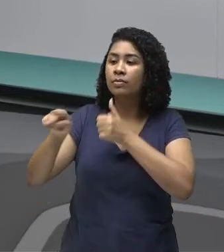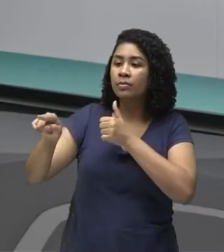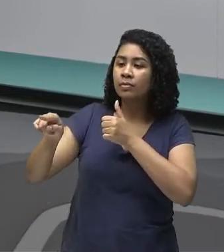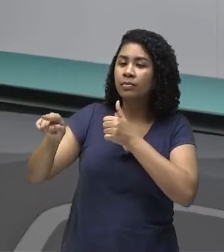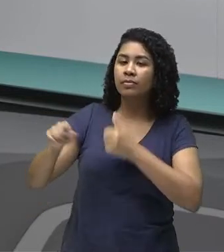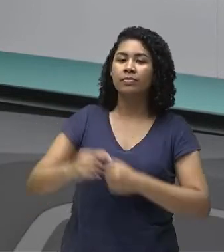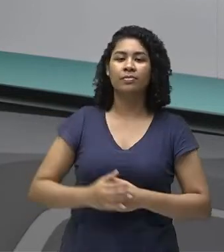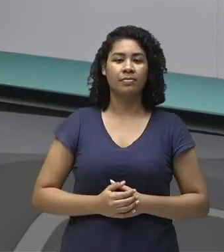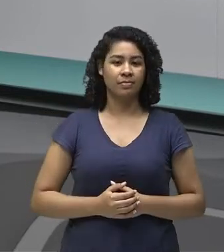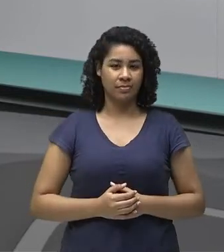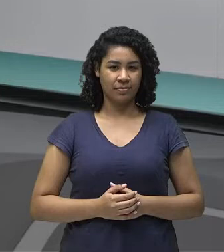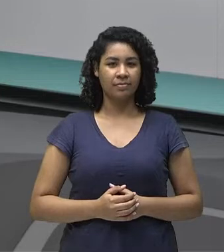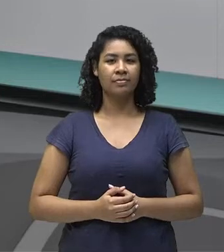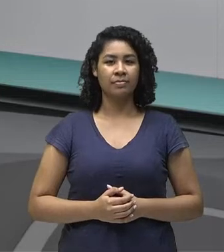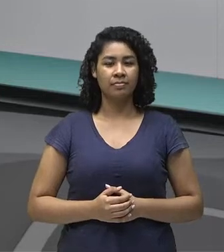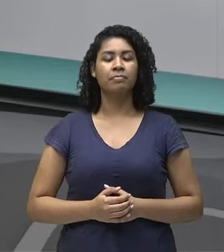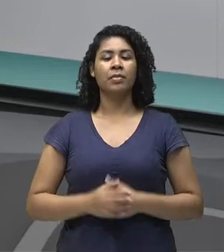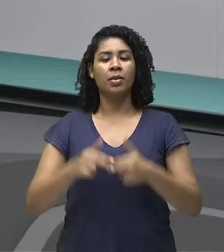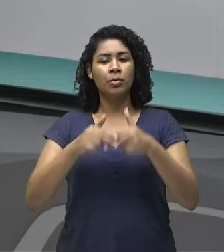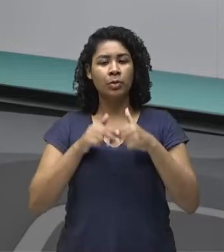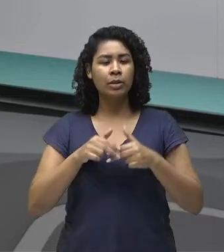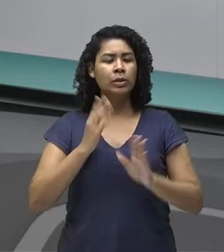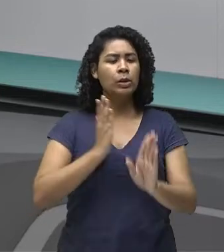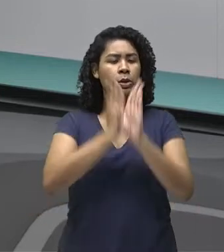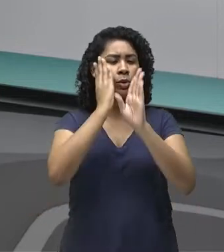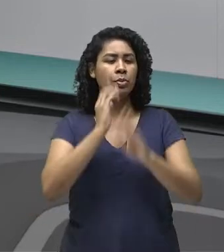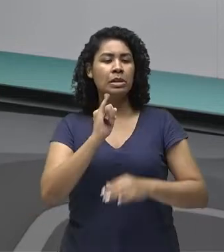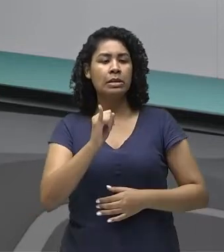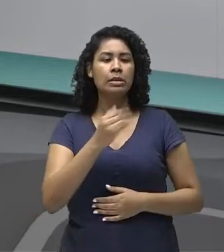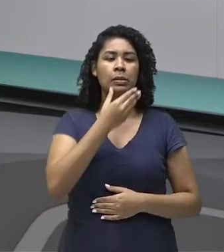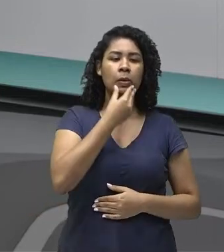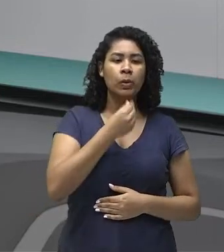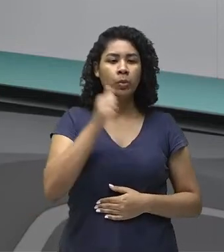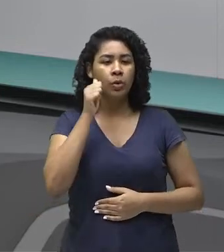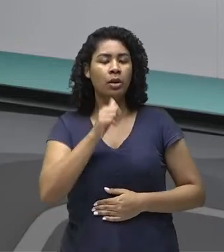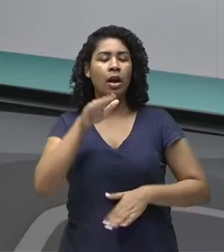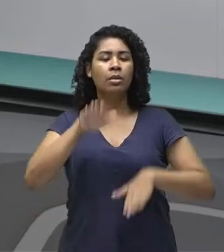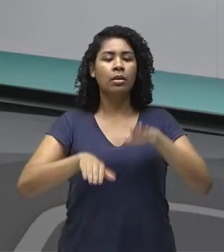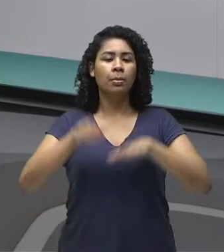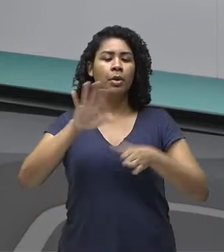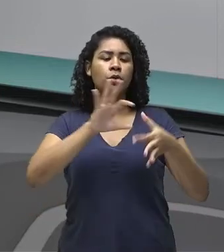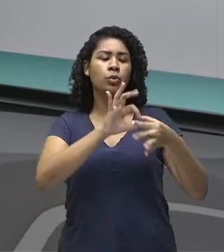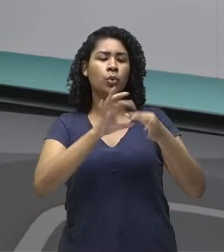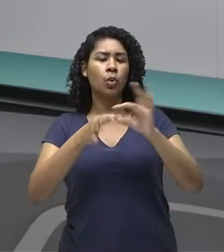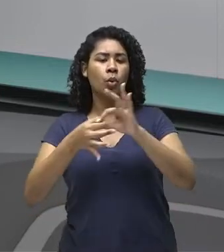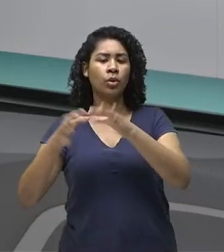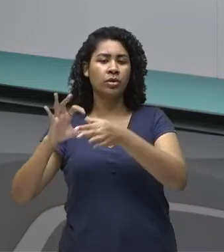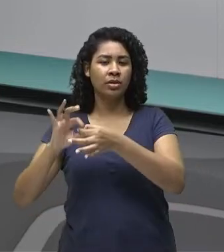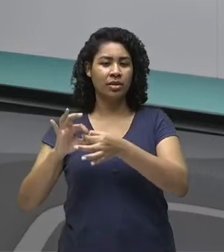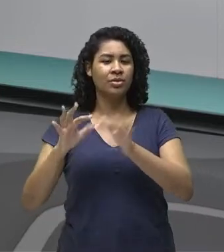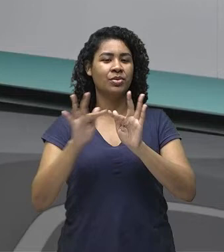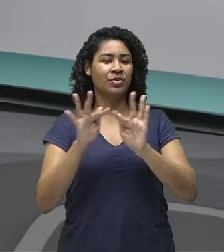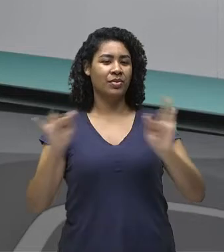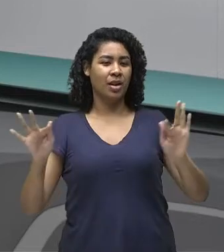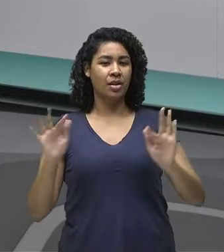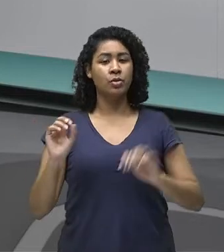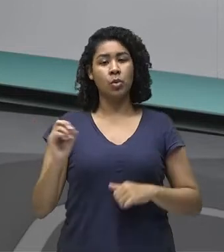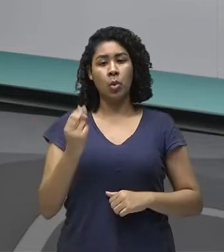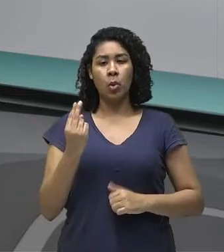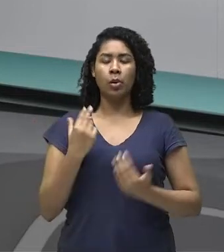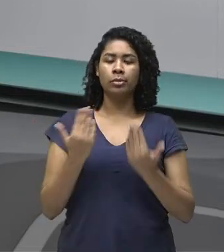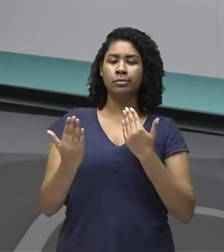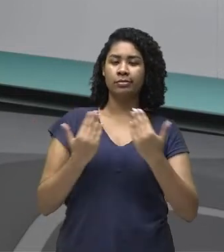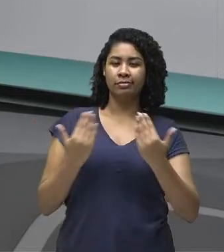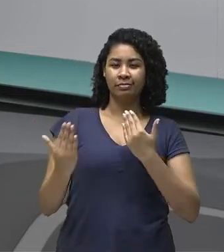do masculino ou do feminino de acordo com o contexto, de acordo com o que está acontecendo aí no diálogo.